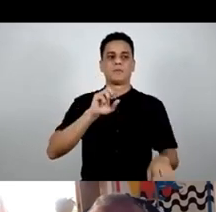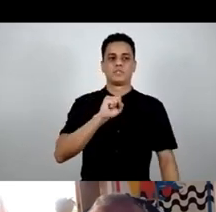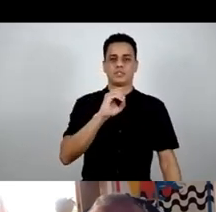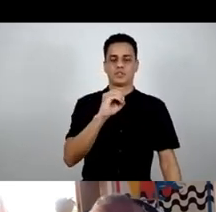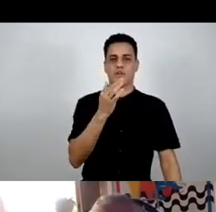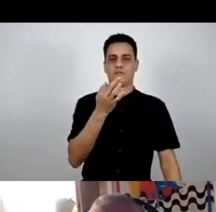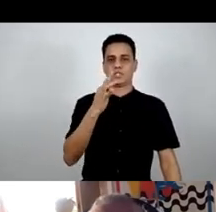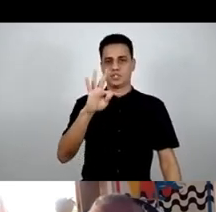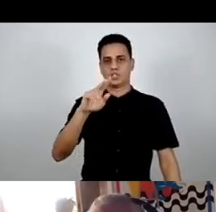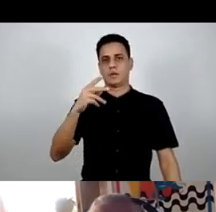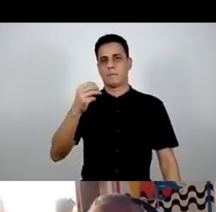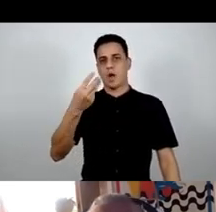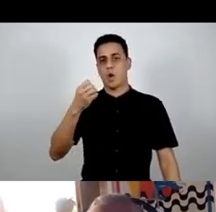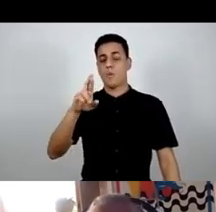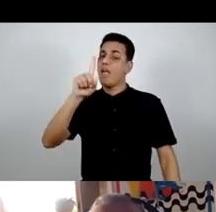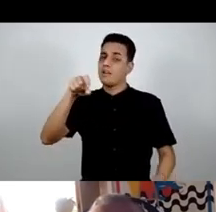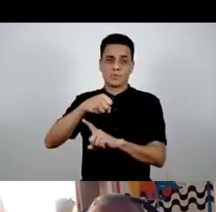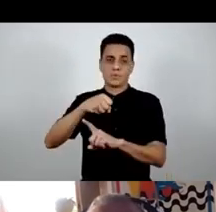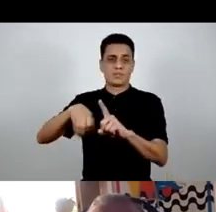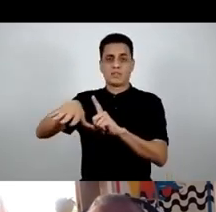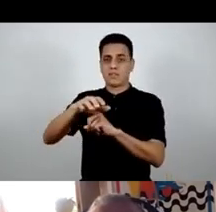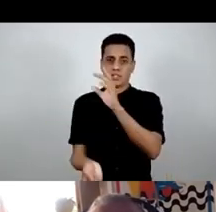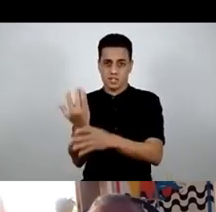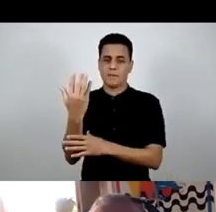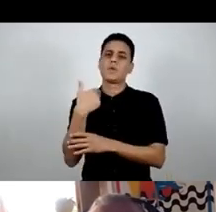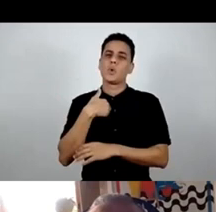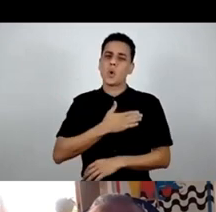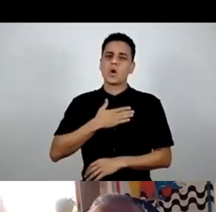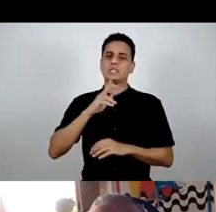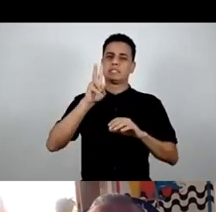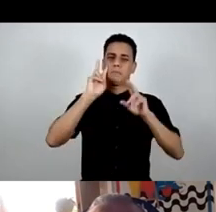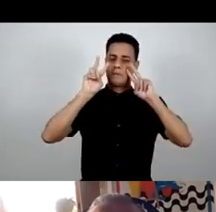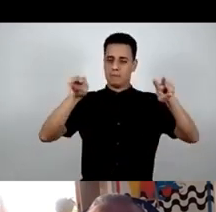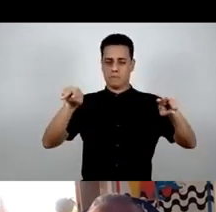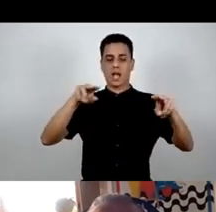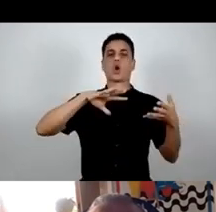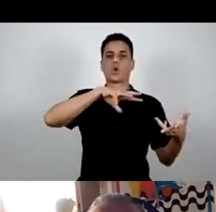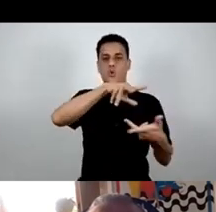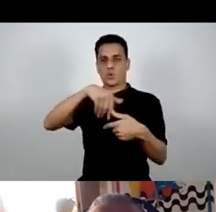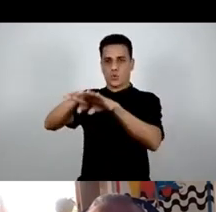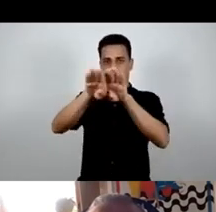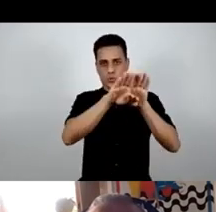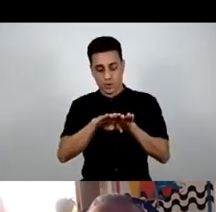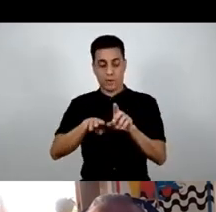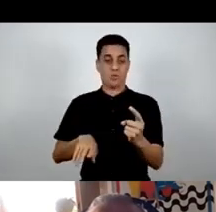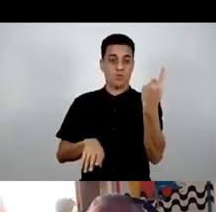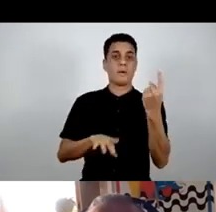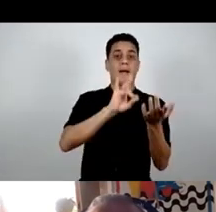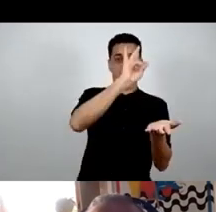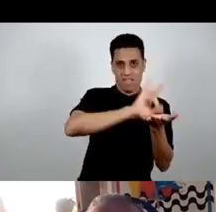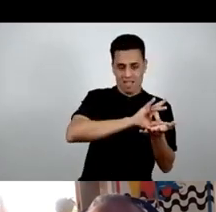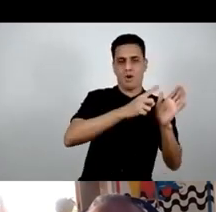própria sociedade, né? Eu costumo distinguir entre dois tipos de globalização, uma positiva, ou a real, e outra